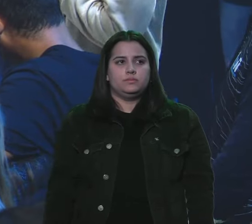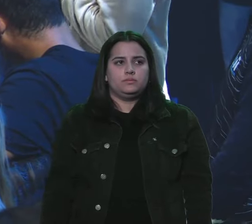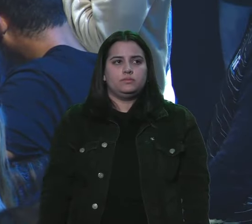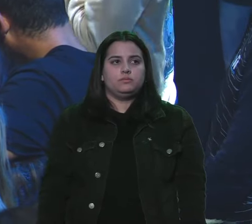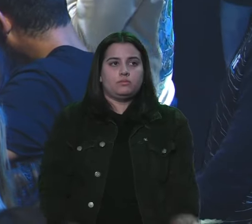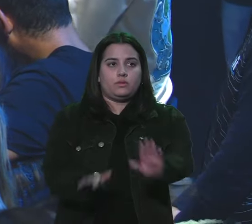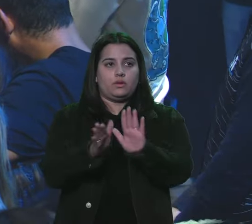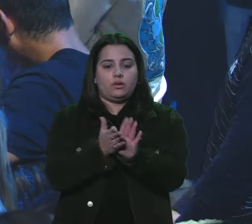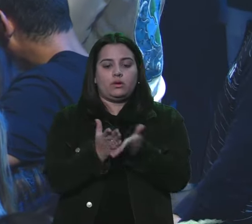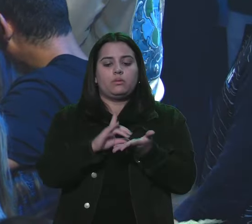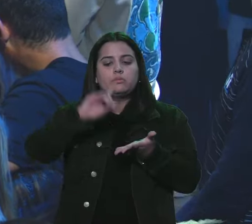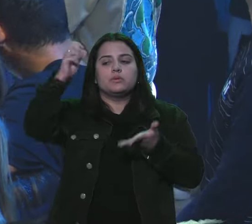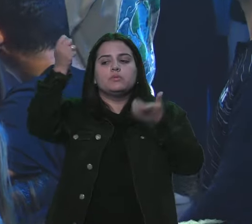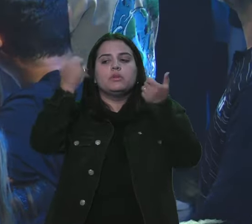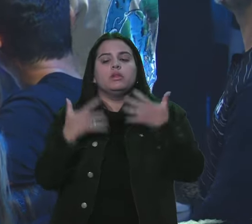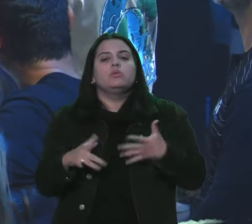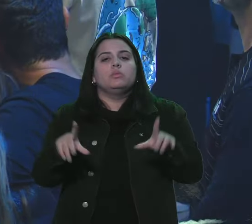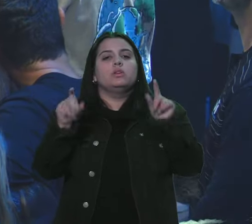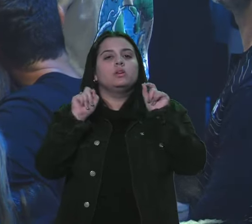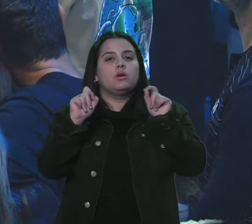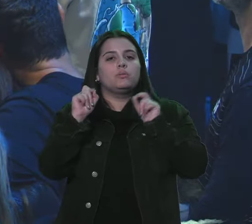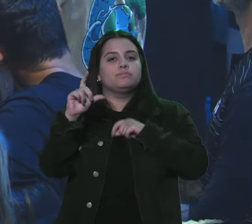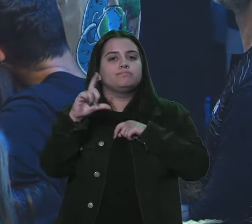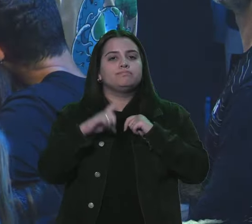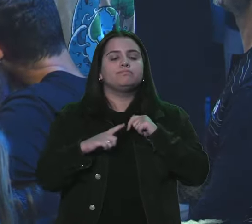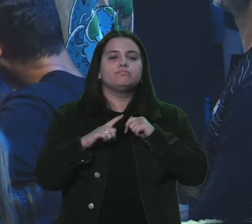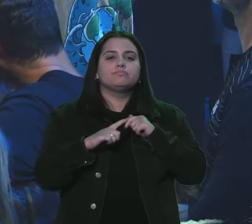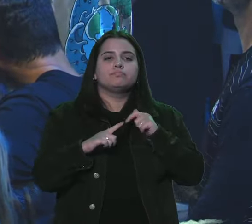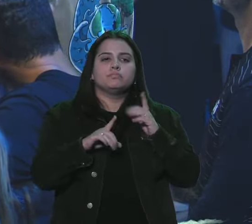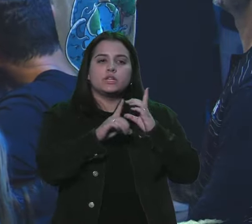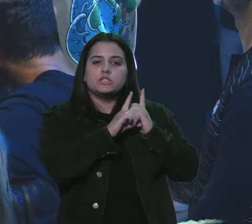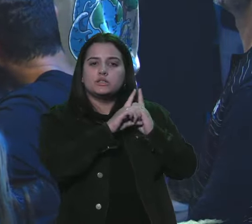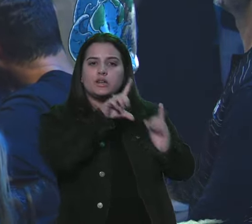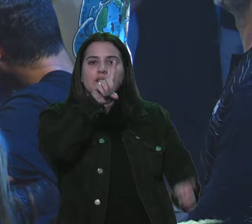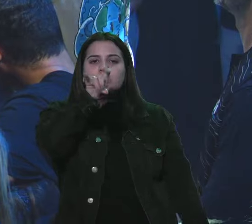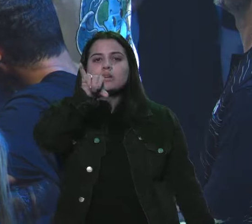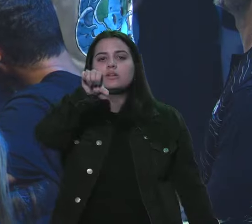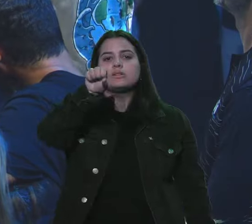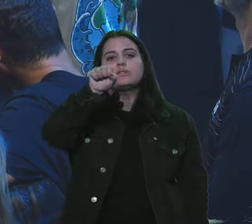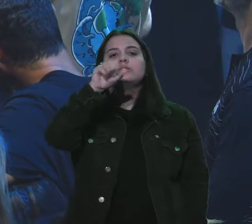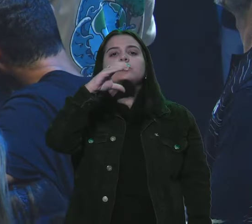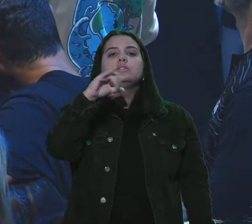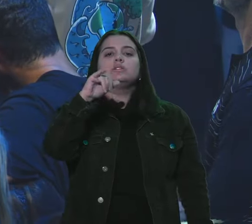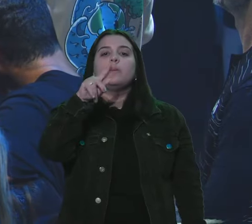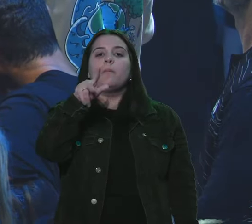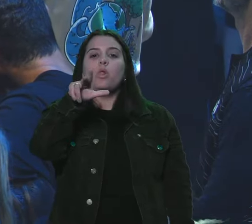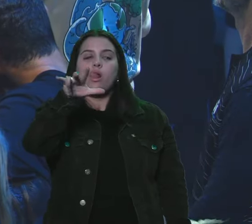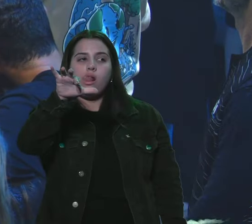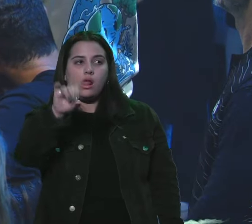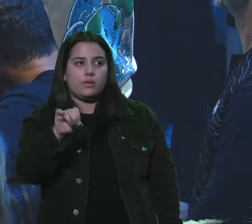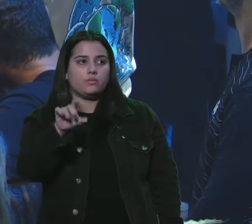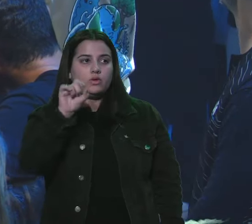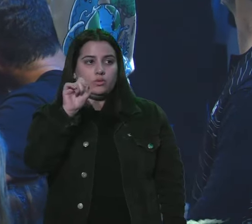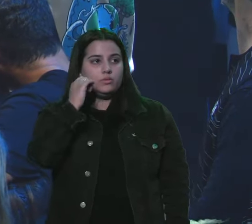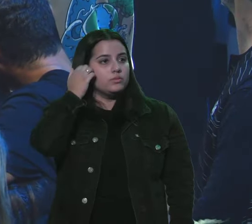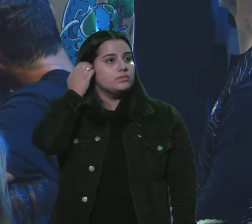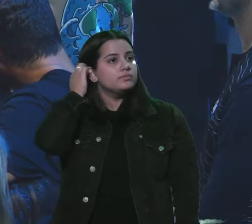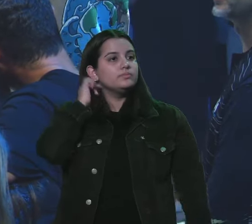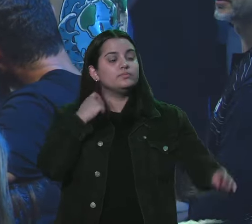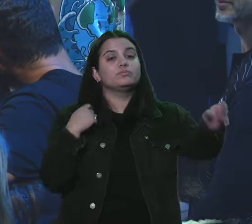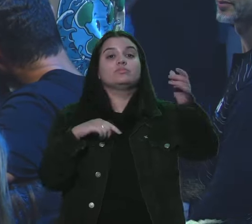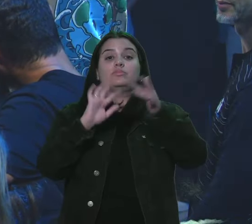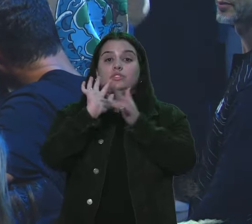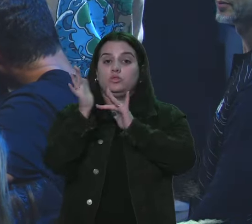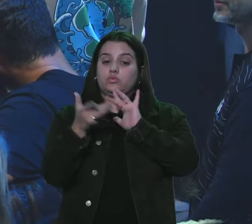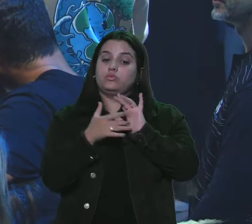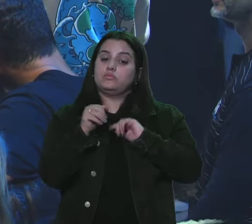A Bíblia diz que existe algo chamado discipulado, que é o quê? Se tornar discípulo do Mestre. Jesus vai começar a